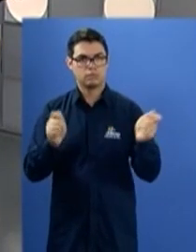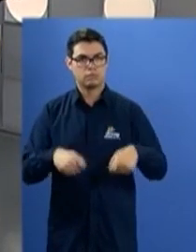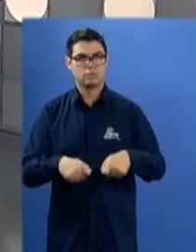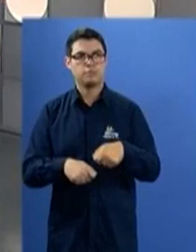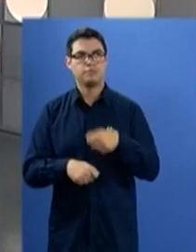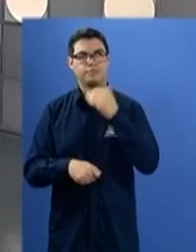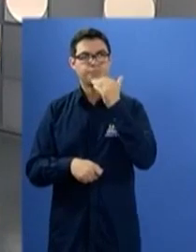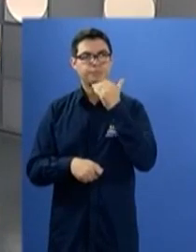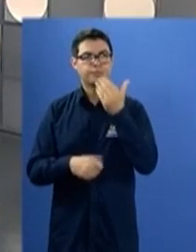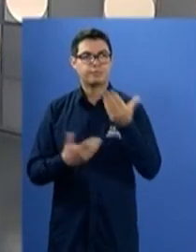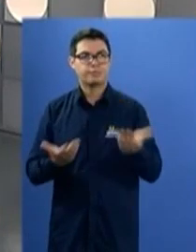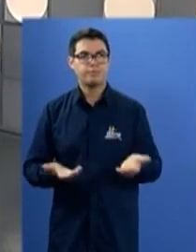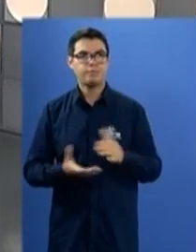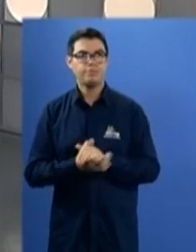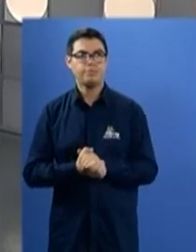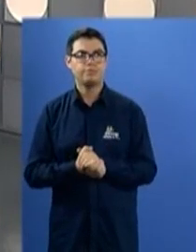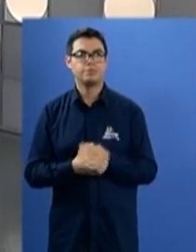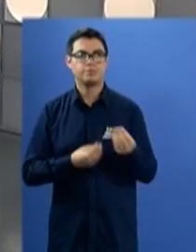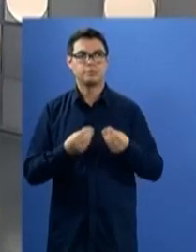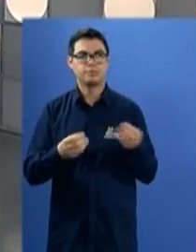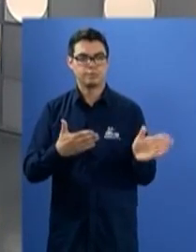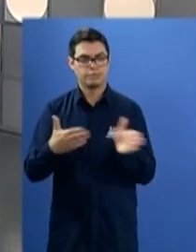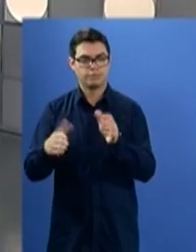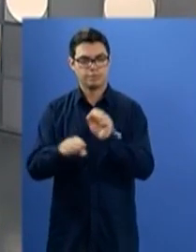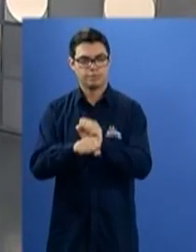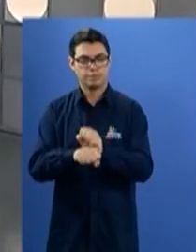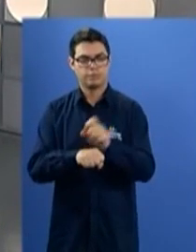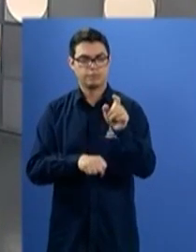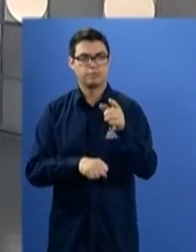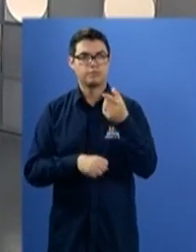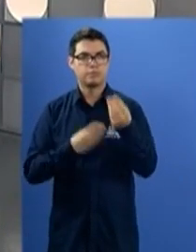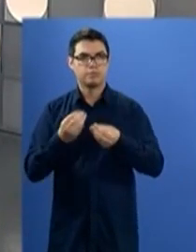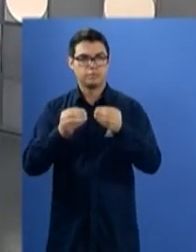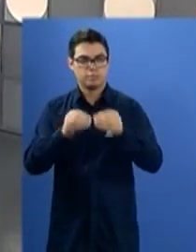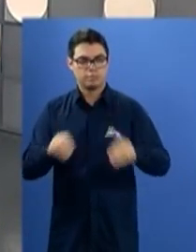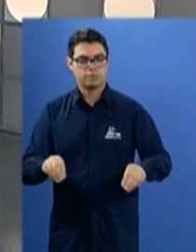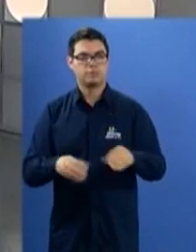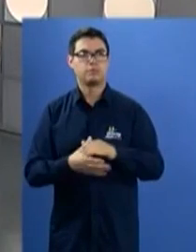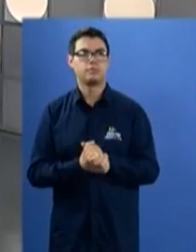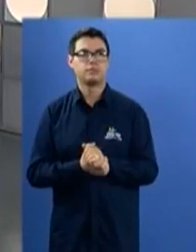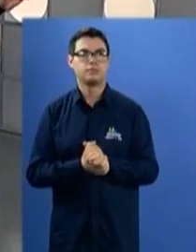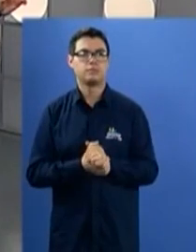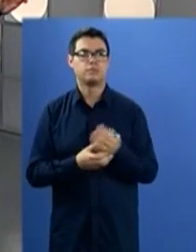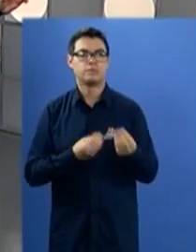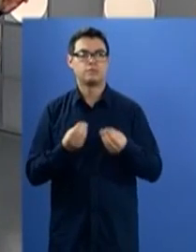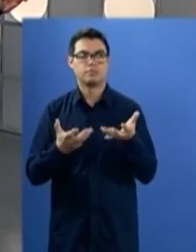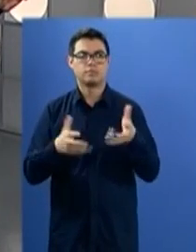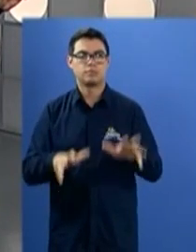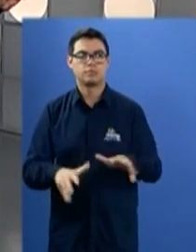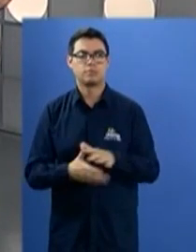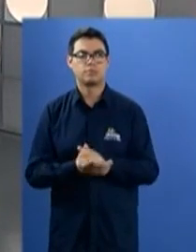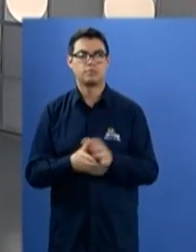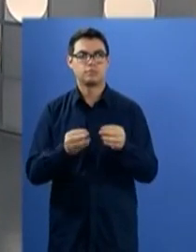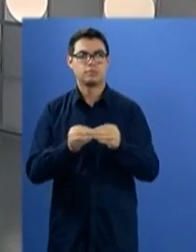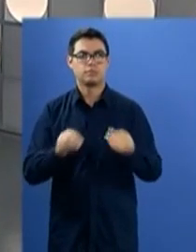ineficiente. Então, quando nós falamos em processo parado e ineficiência, nós lembramos de desperdício, e isso nós não queremos.